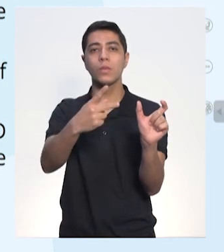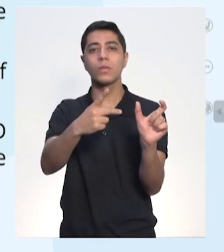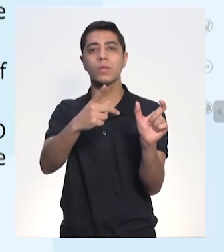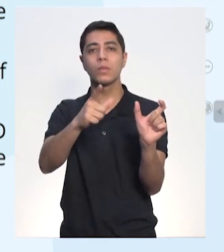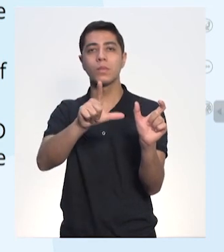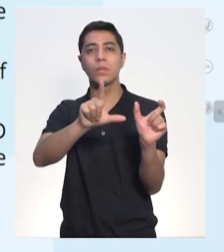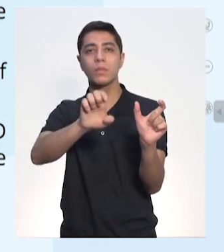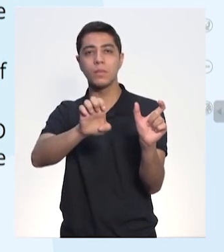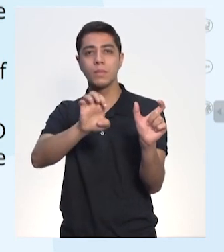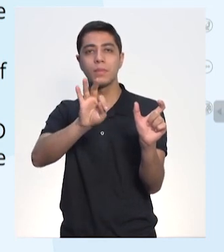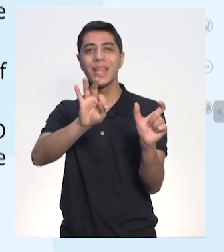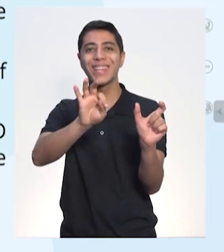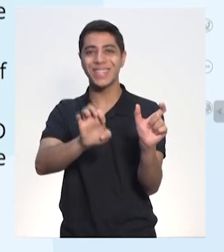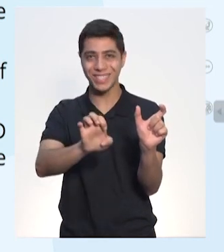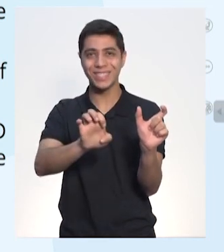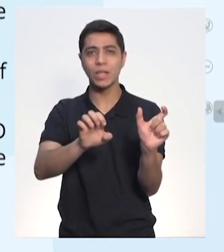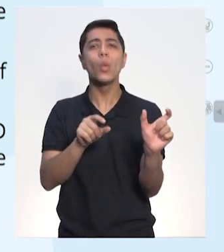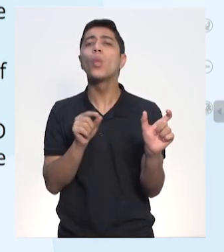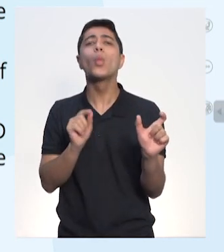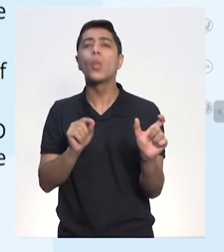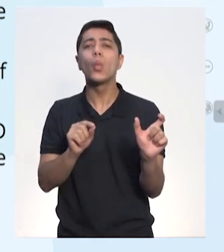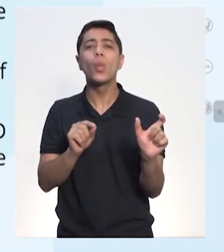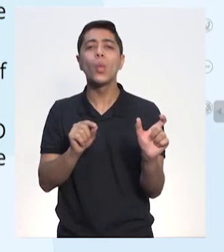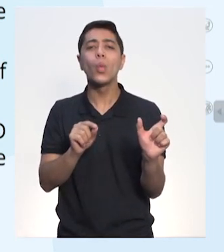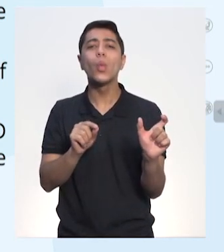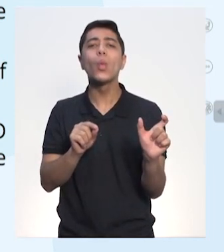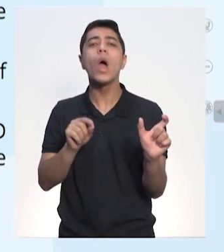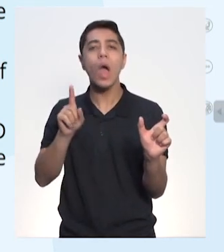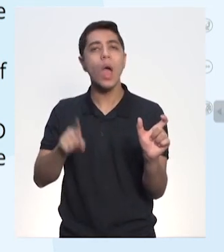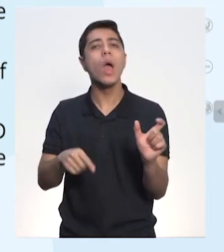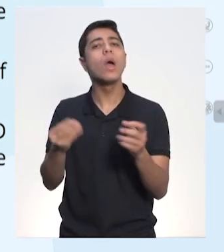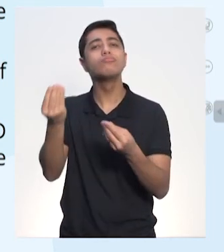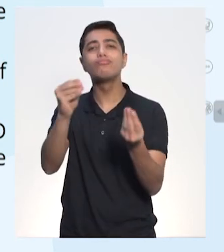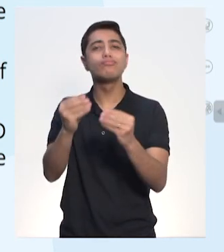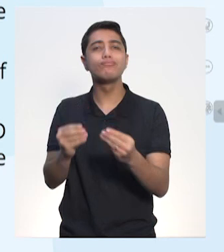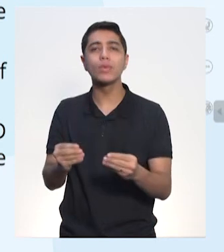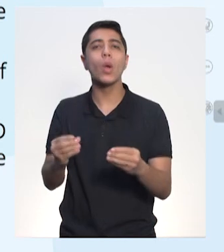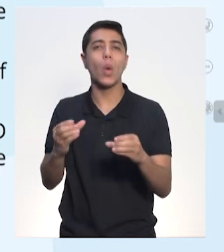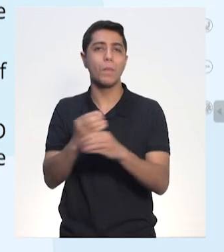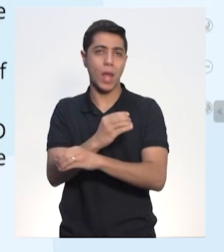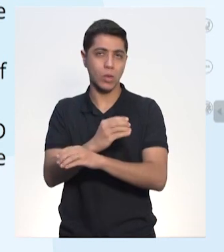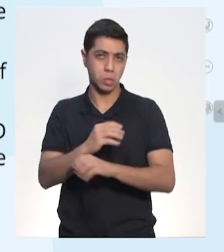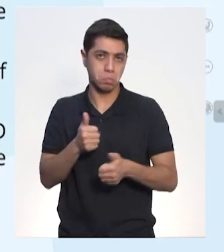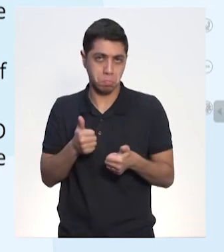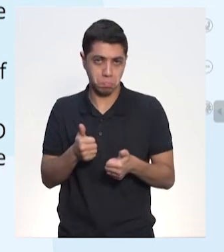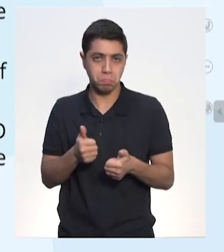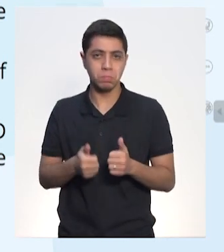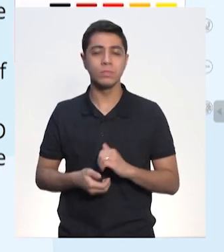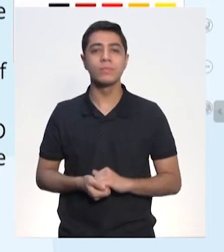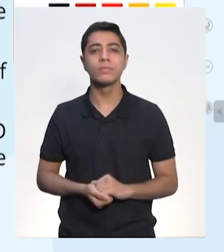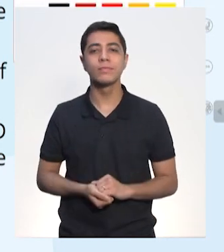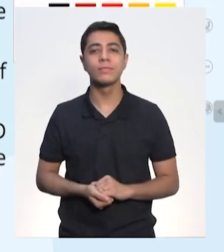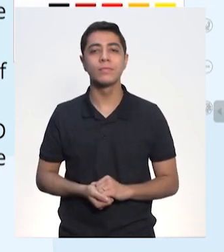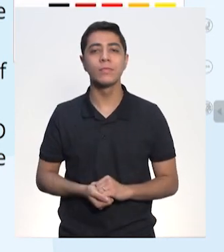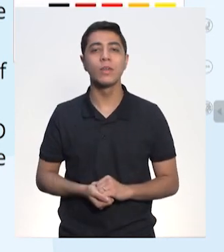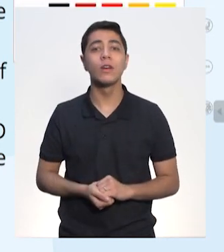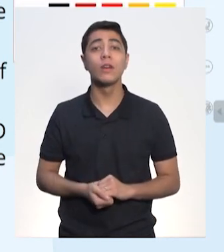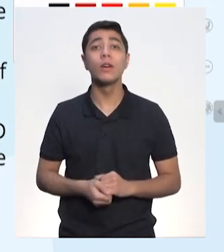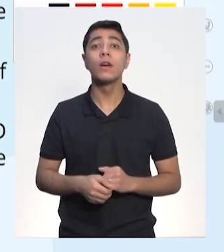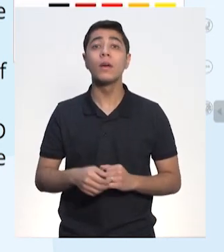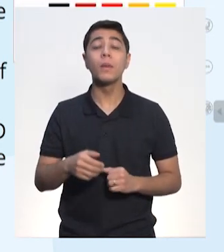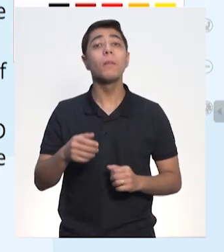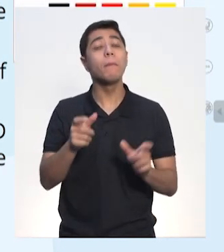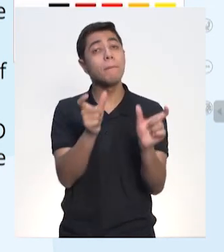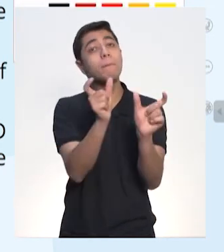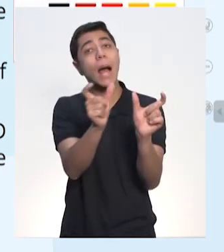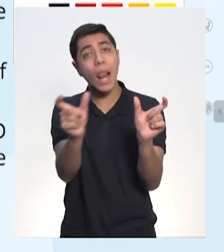é completar. Completamente, completely, ou completo, né? Então, você tem essas palavras que você pode